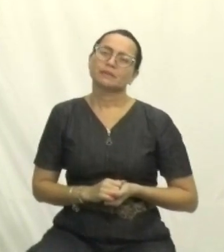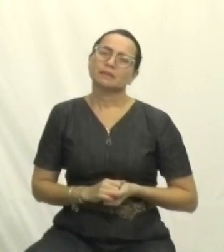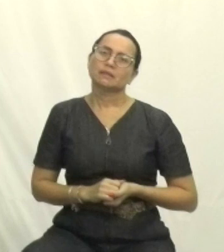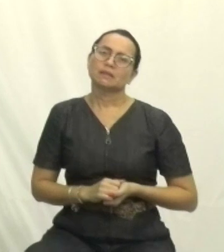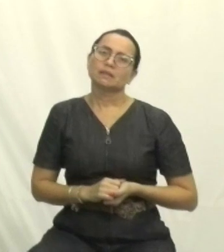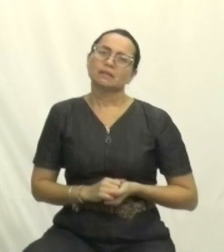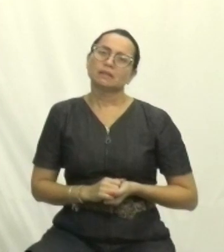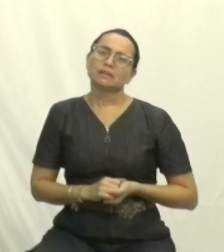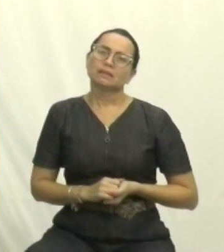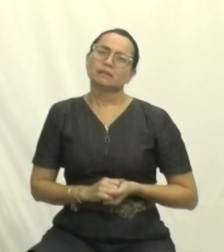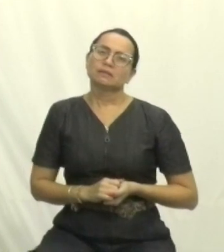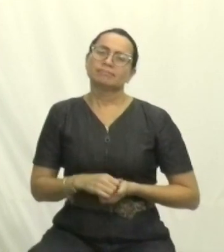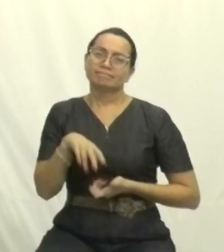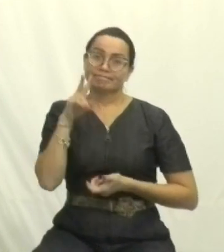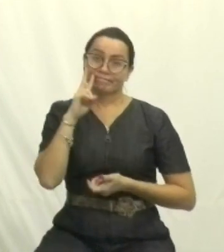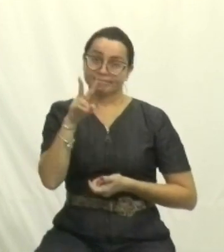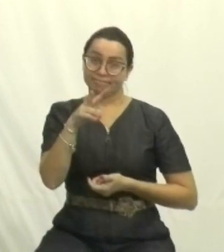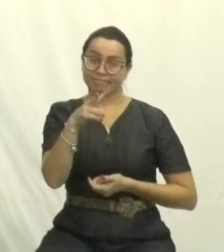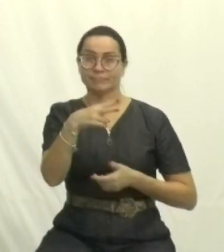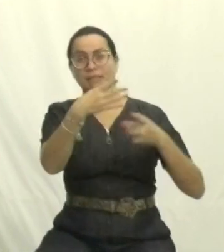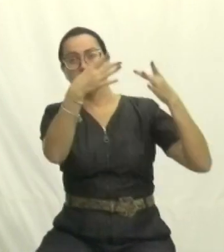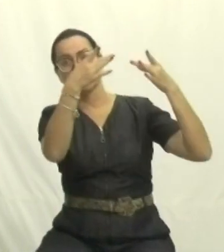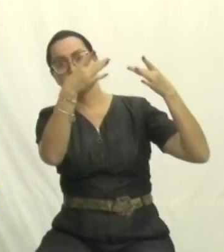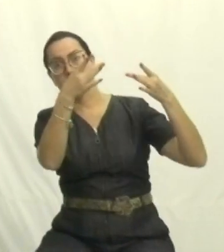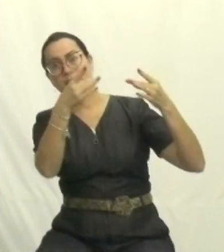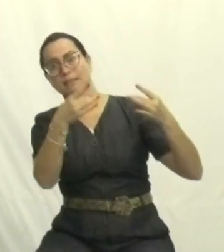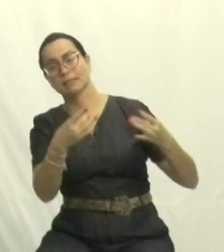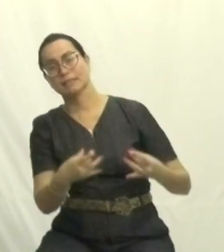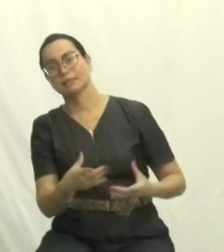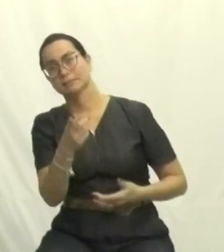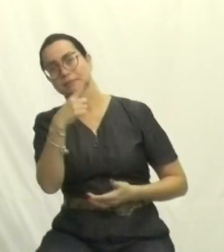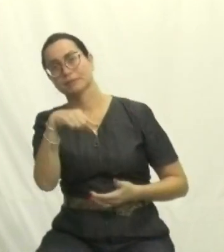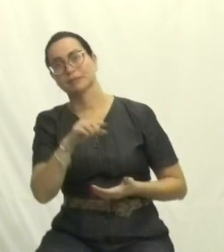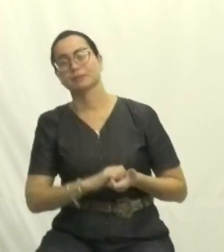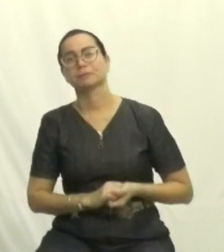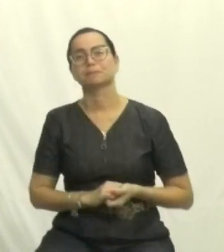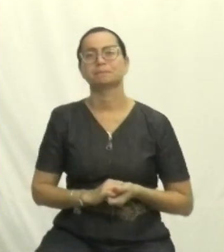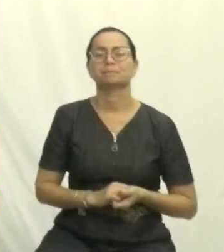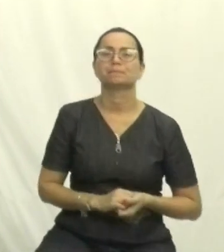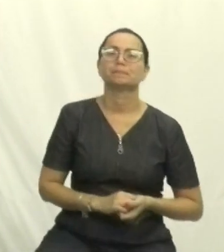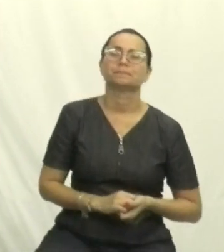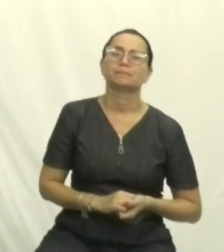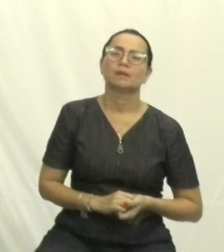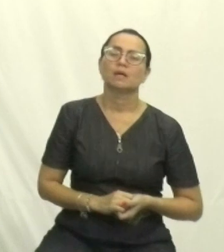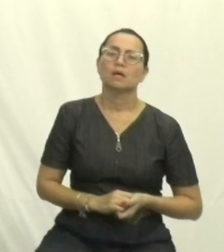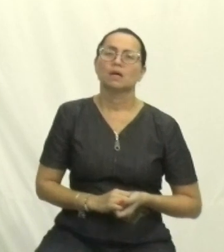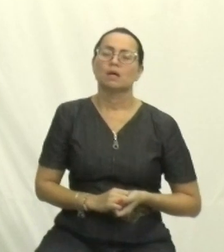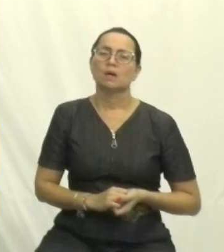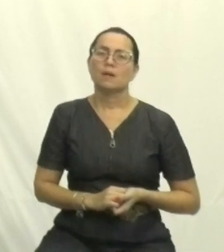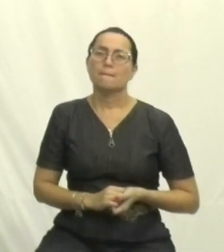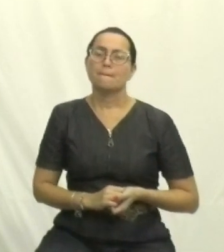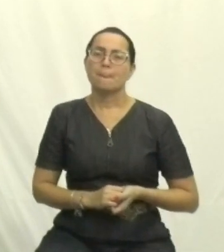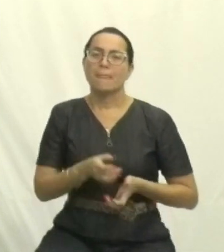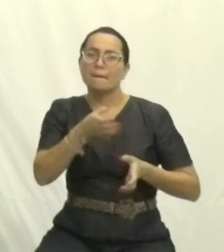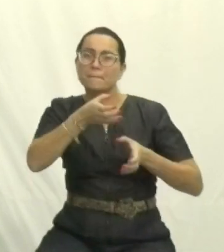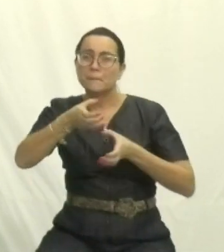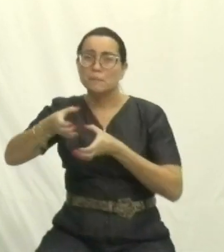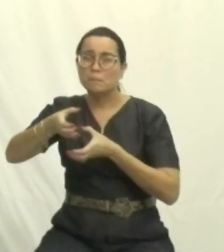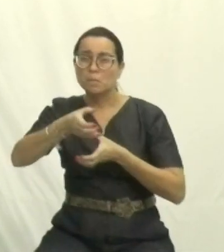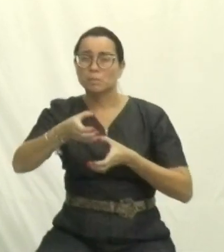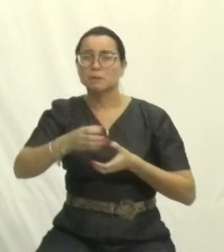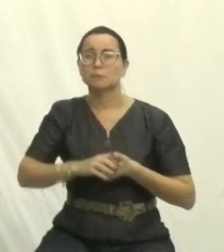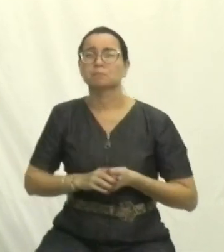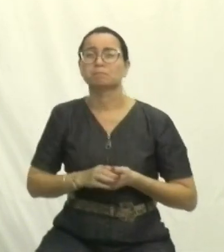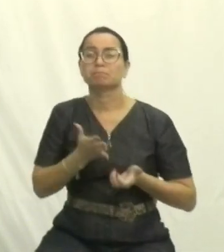uma prestação de contas, né, para a população de Criciúma e região. O 4º Batalhão atendeu cerca aí de mais de